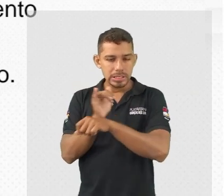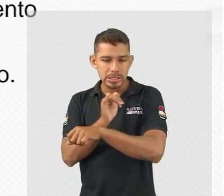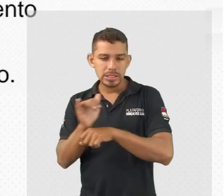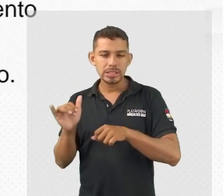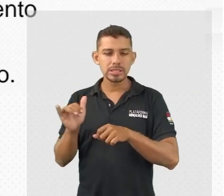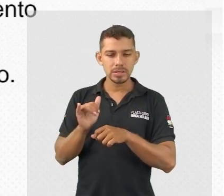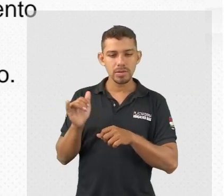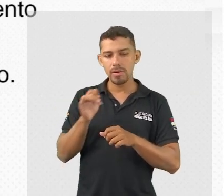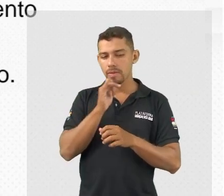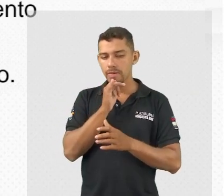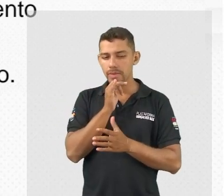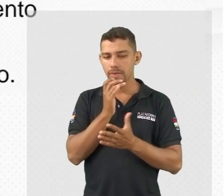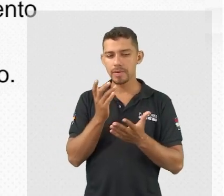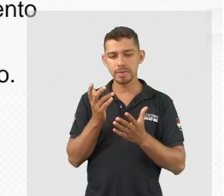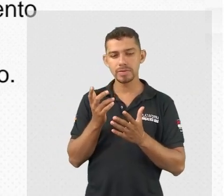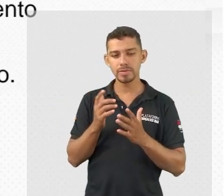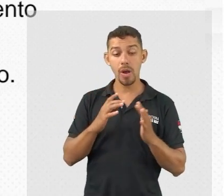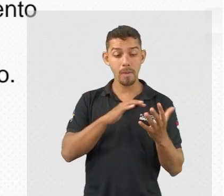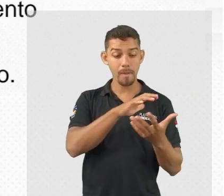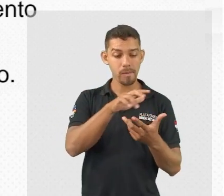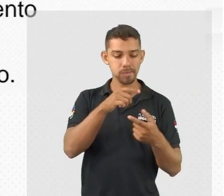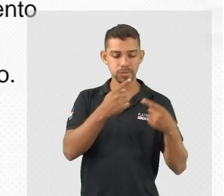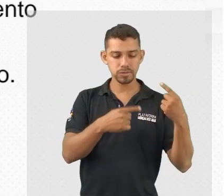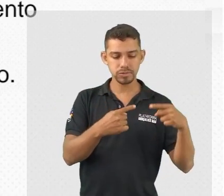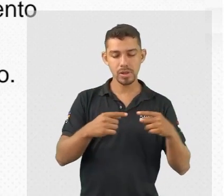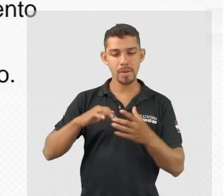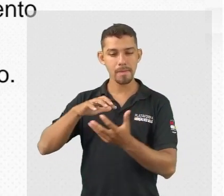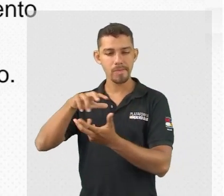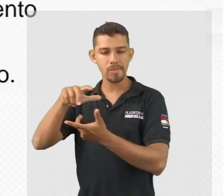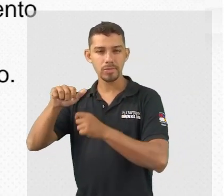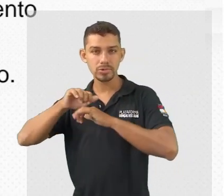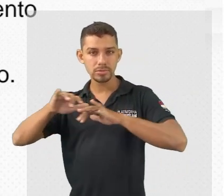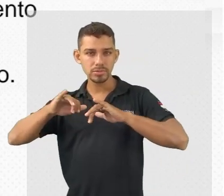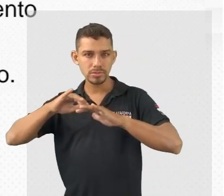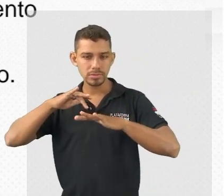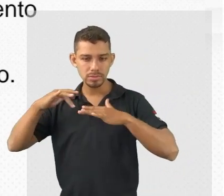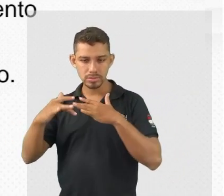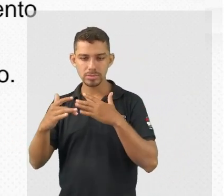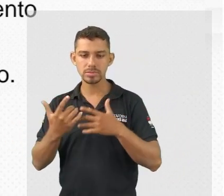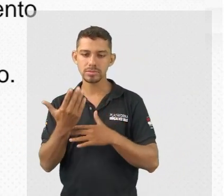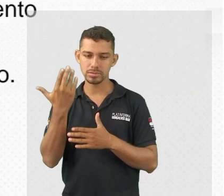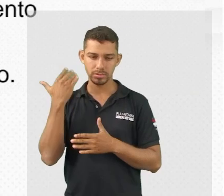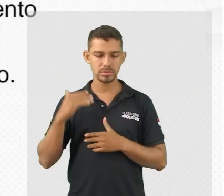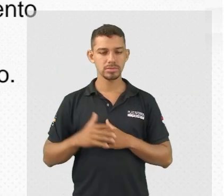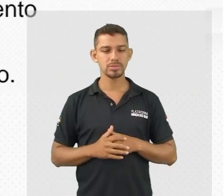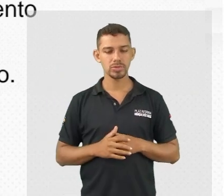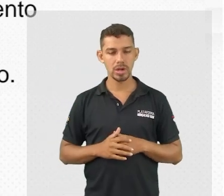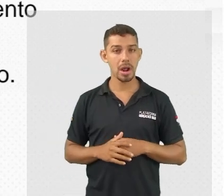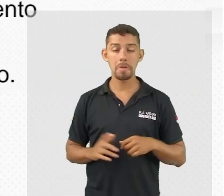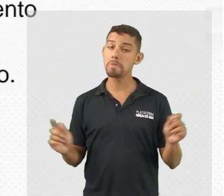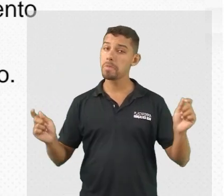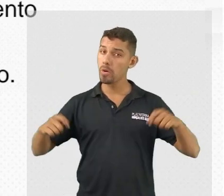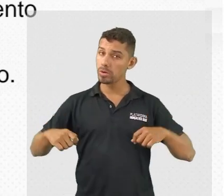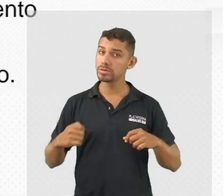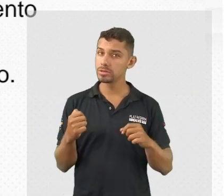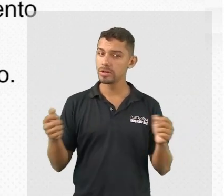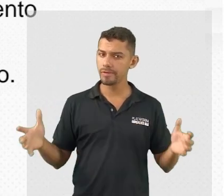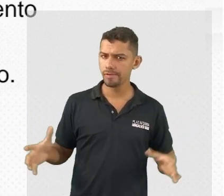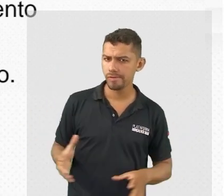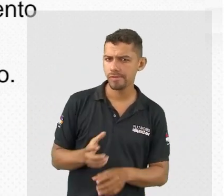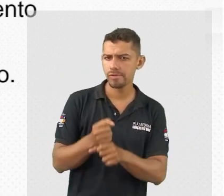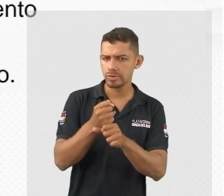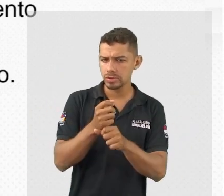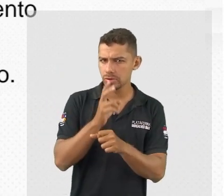há um casamento entre mundo político e mundo midiático, mais do que já houve em outras épocas. Isso pode tanto fortalecer